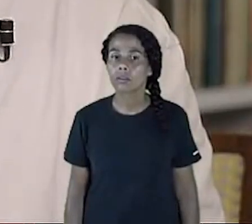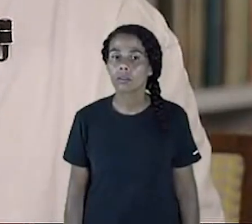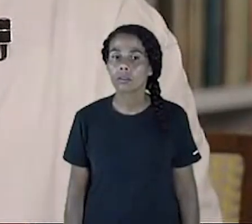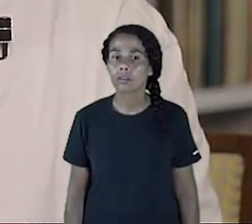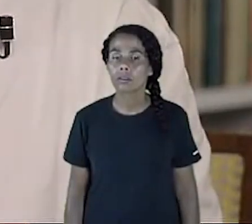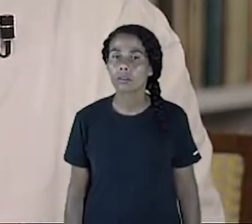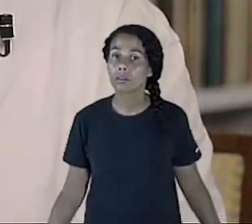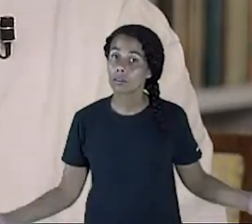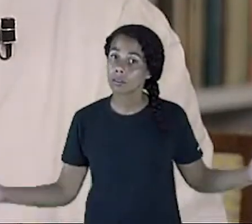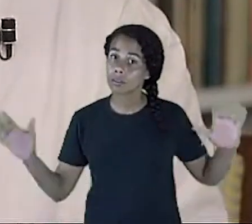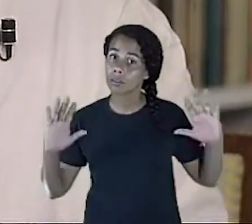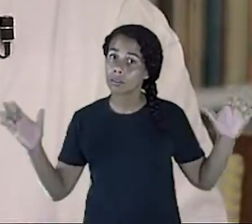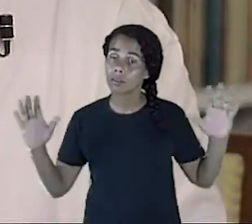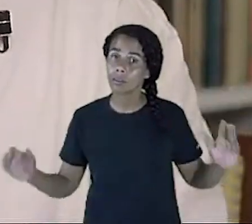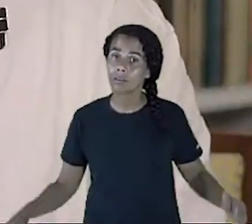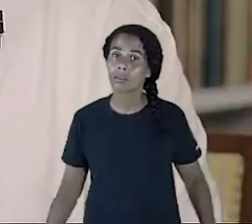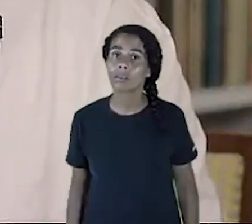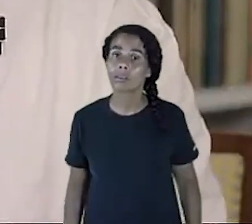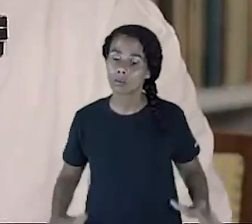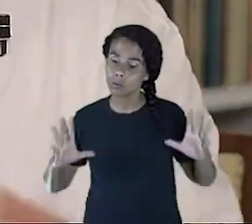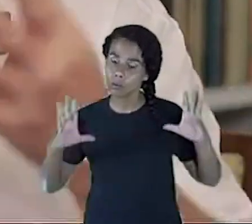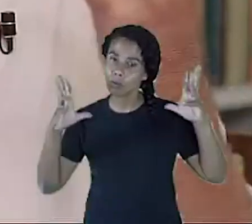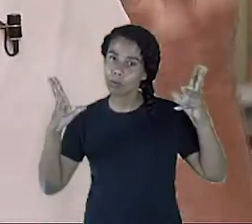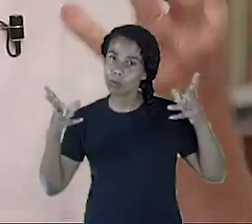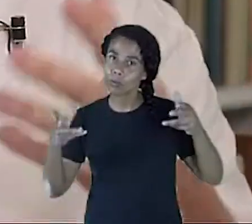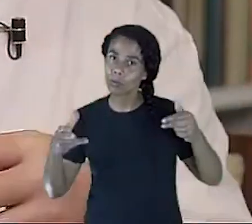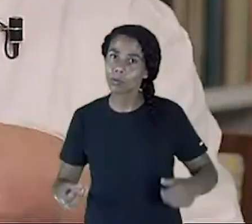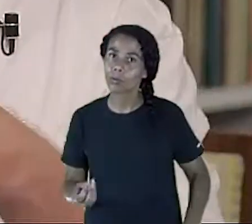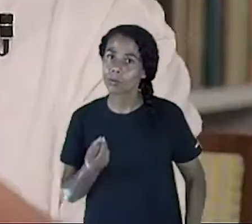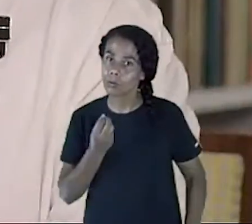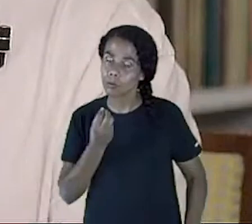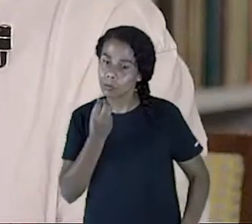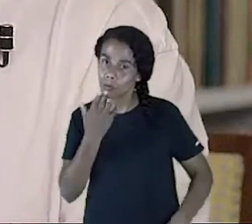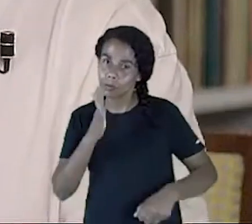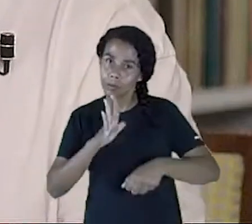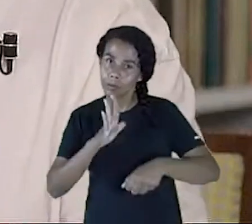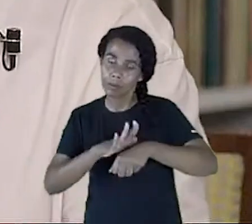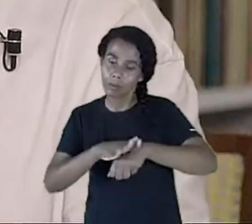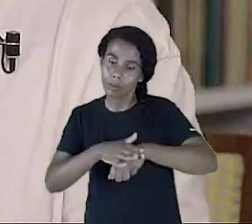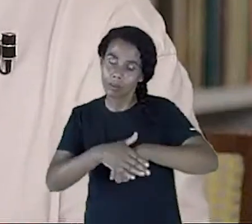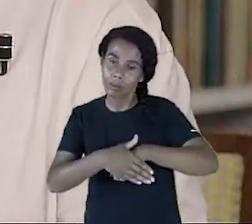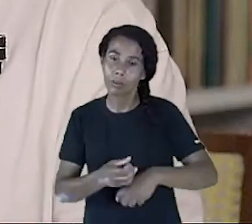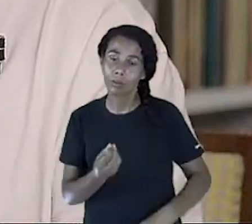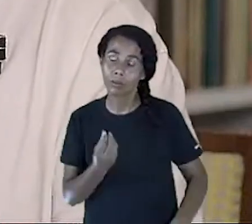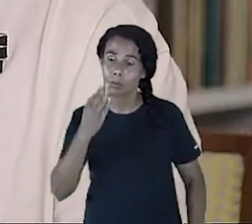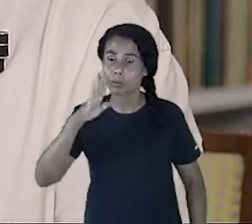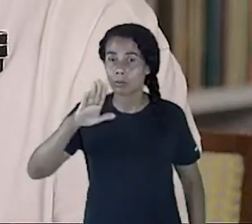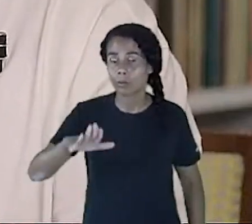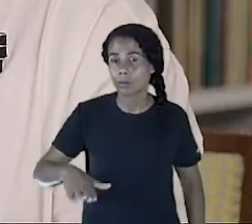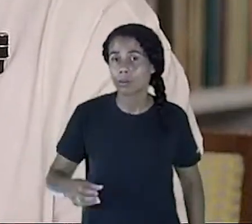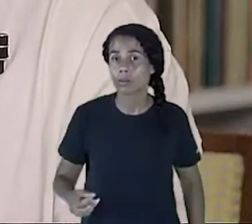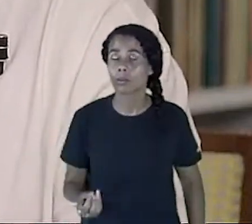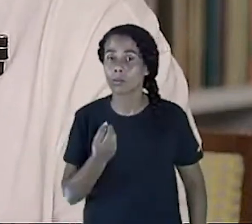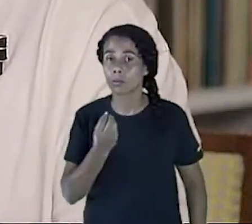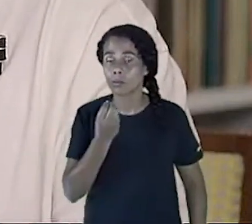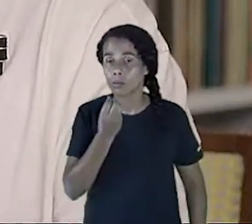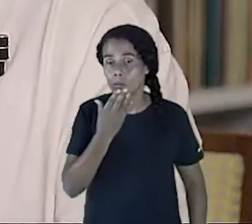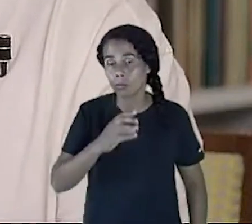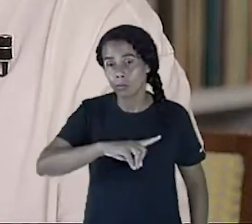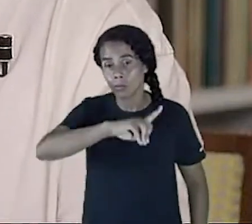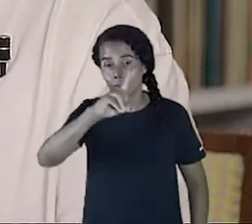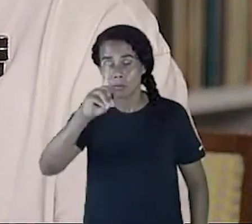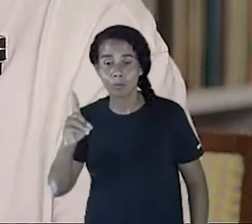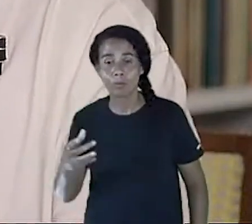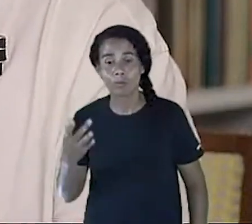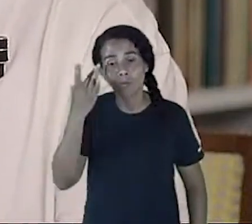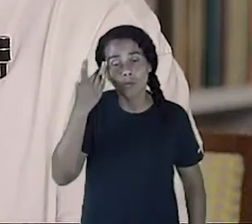Olá, gente, muito boa noite. O escritor e apresentador Afonso Borges está sentado em frente a uma ampla estante repleta